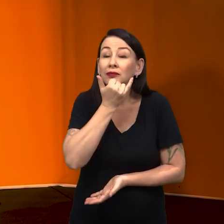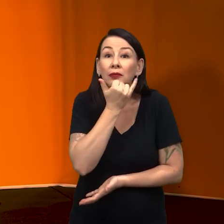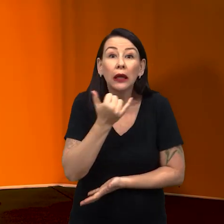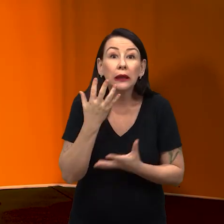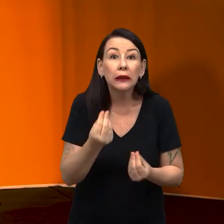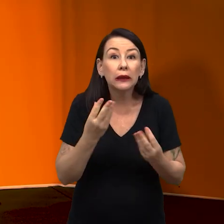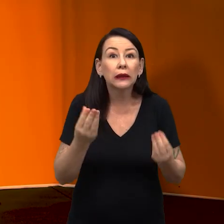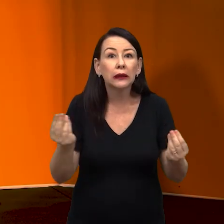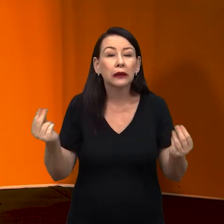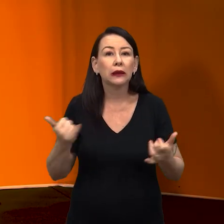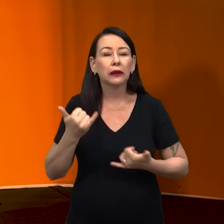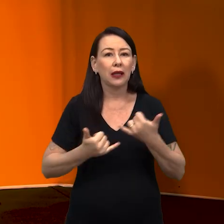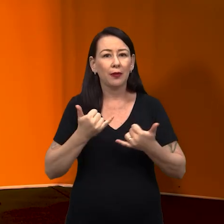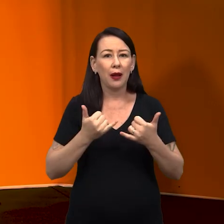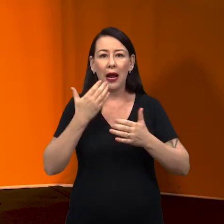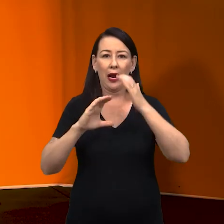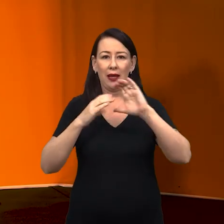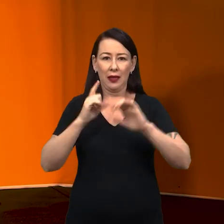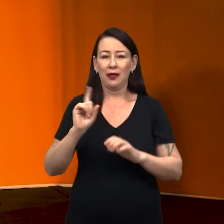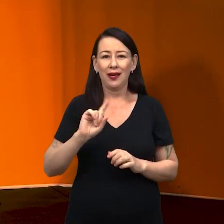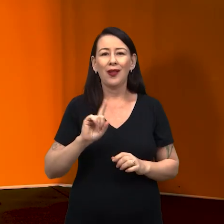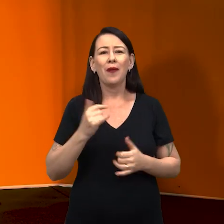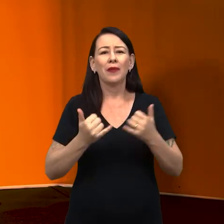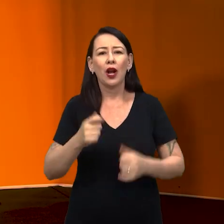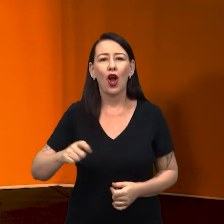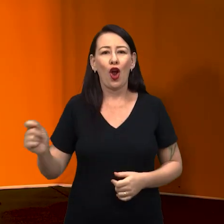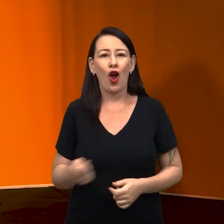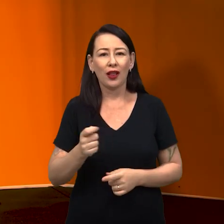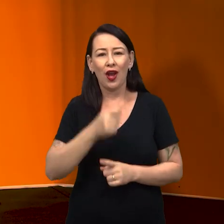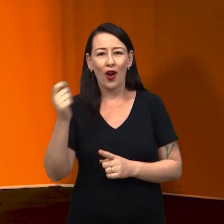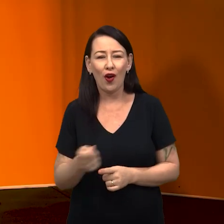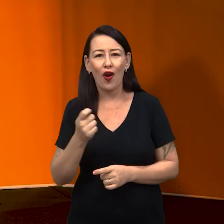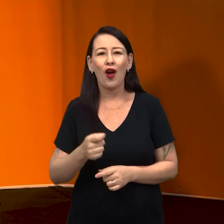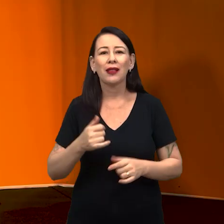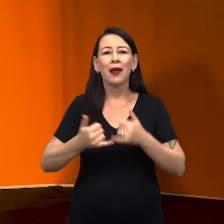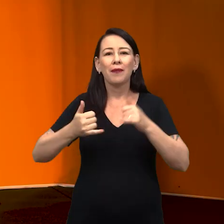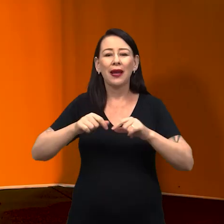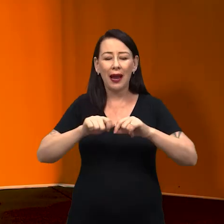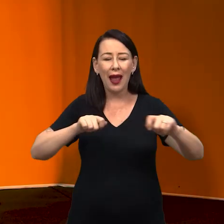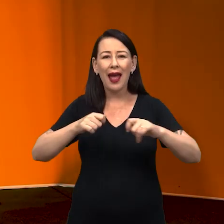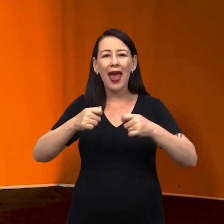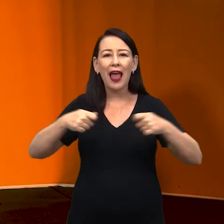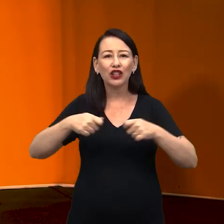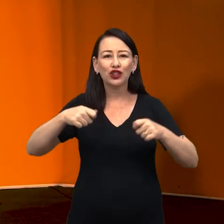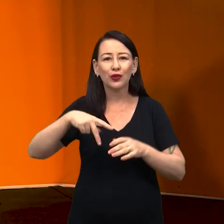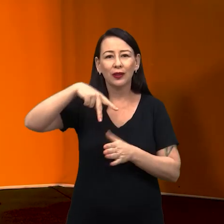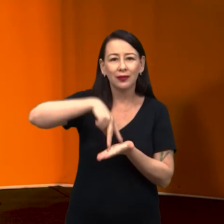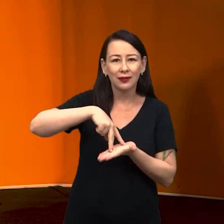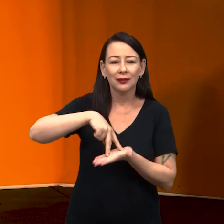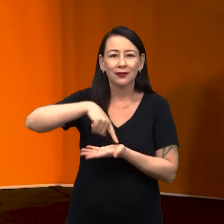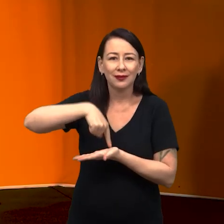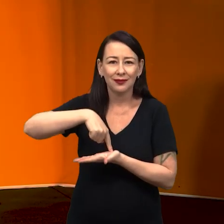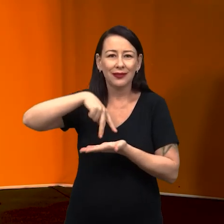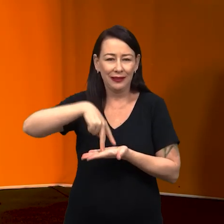não tinha cantada, mas tinha muita brincadeira de corda, de elástico, de pega-pega. Quer dizer, na medida que a gente perde